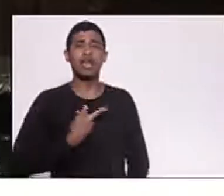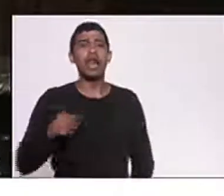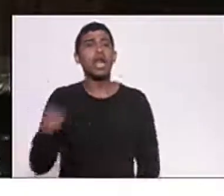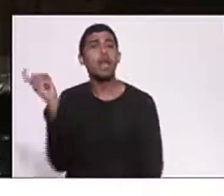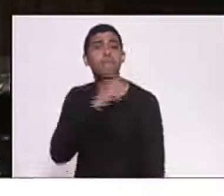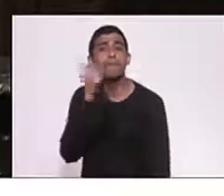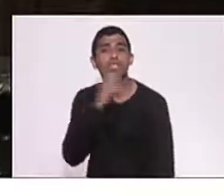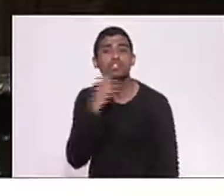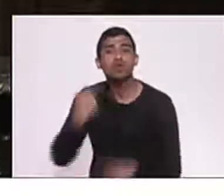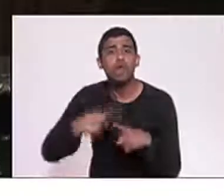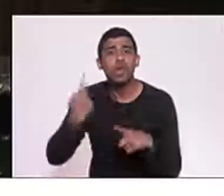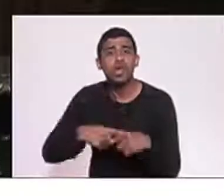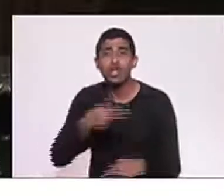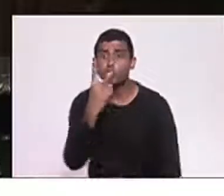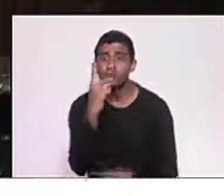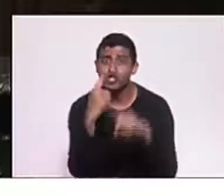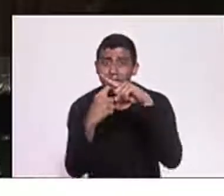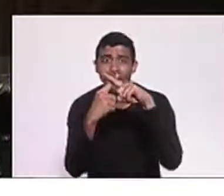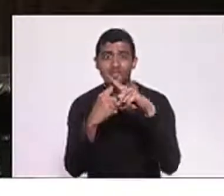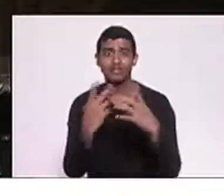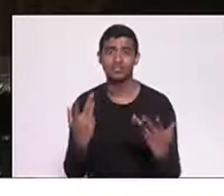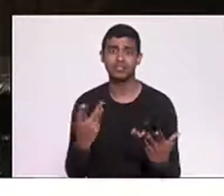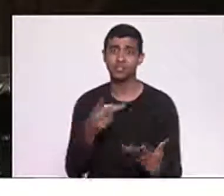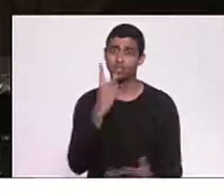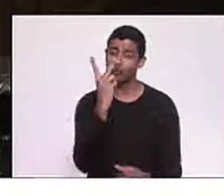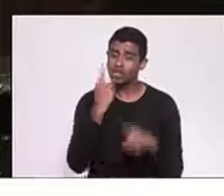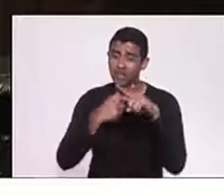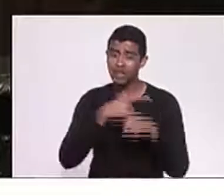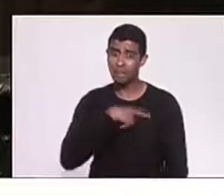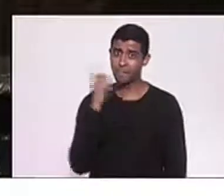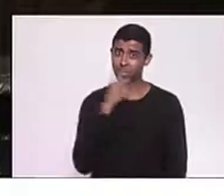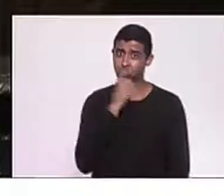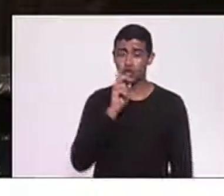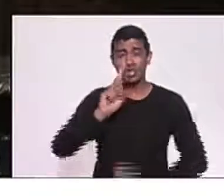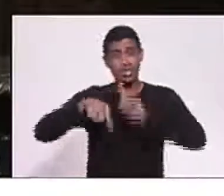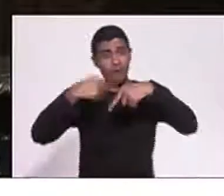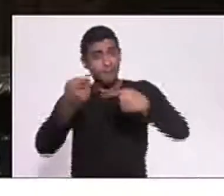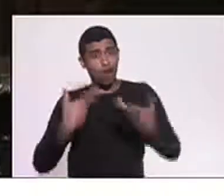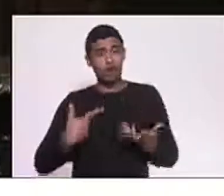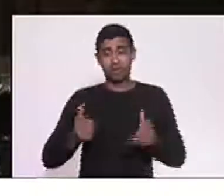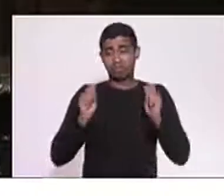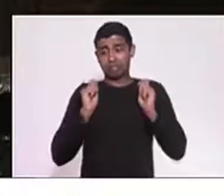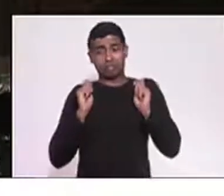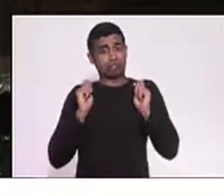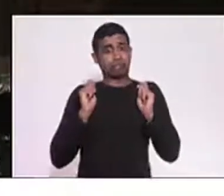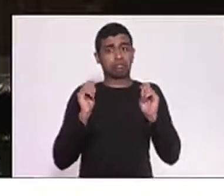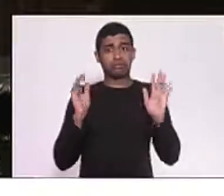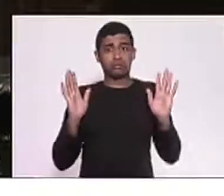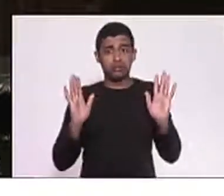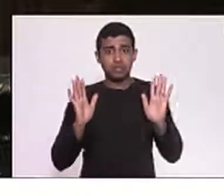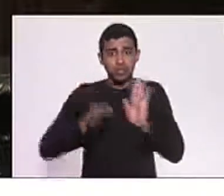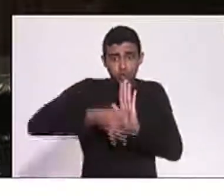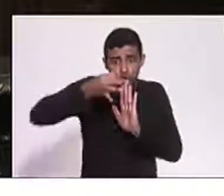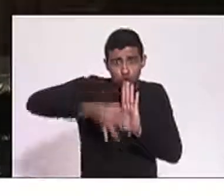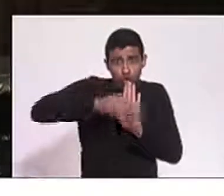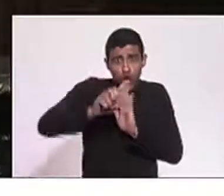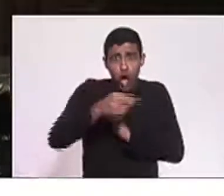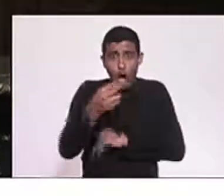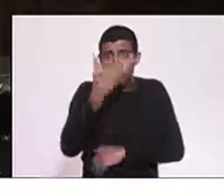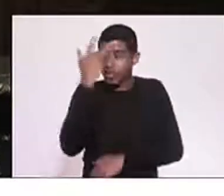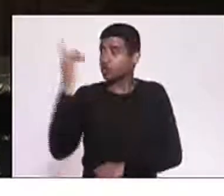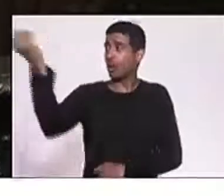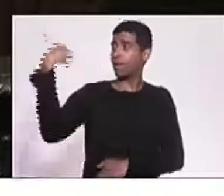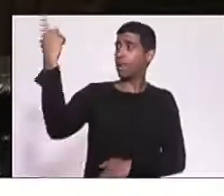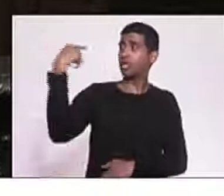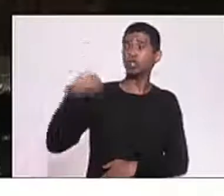por 2 vezes, e se mentiu por sugestão ou a mando de